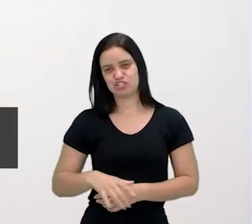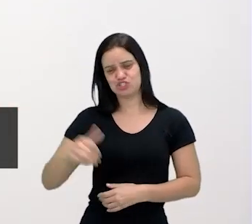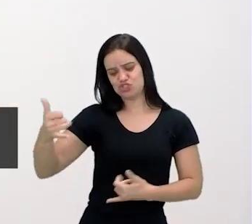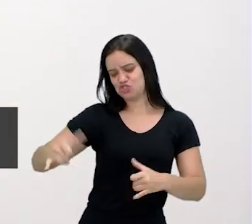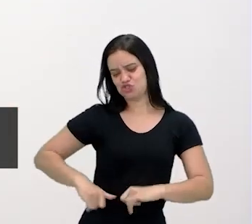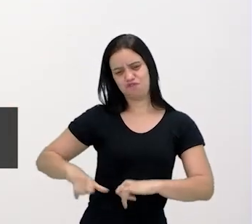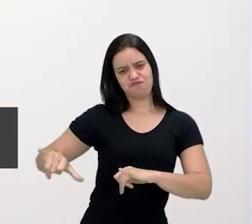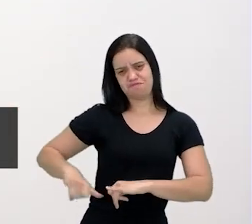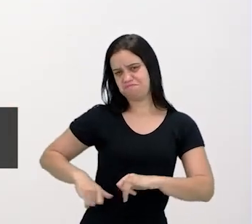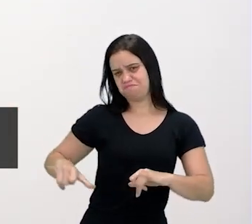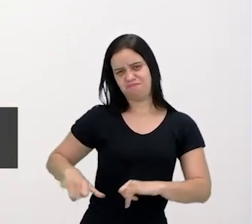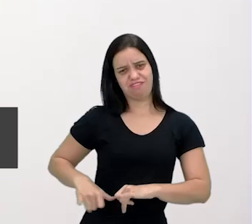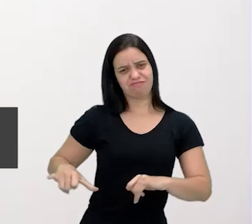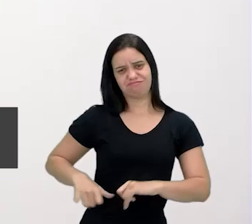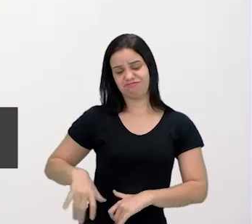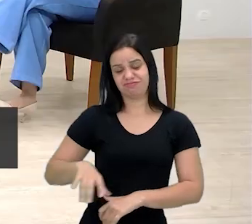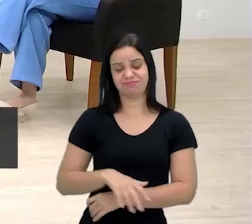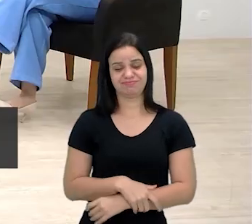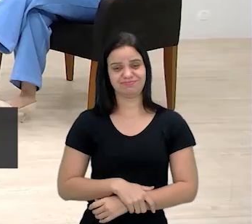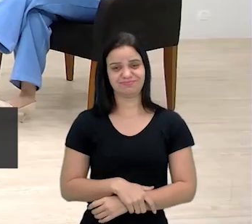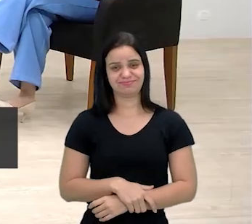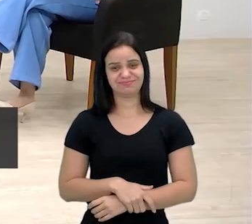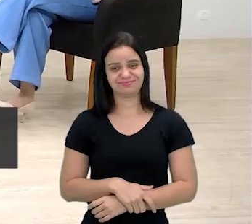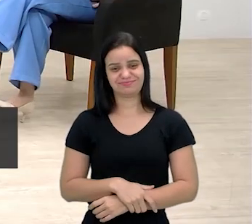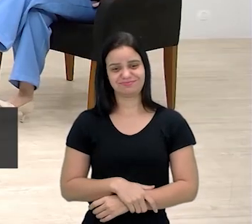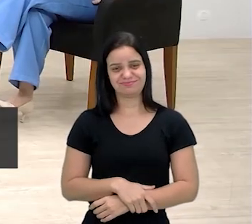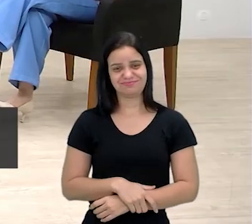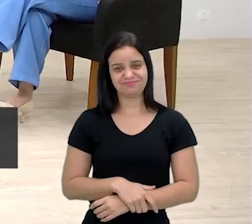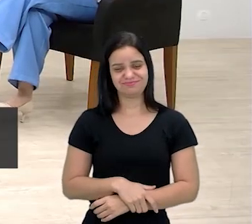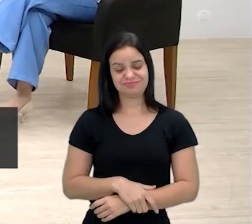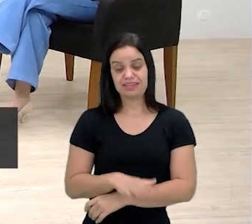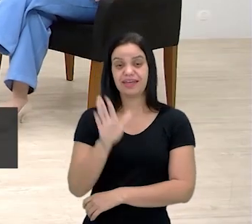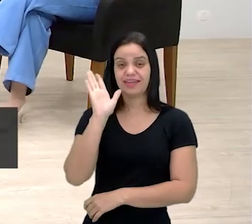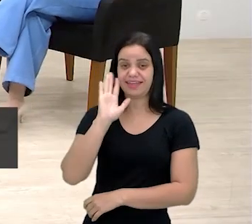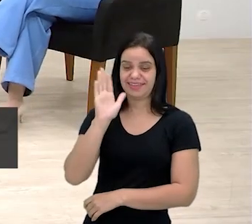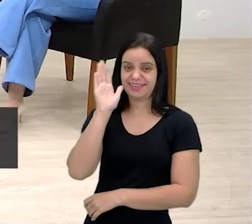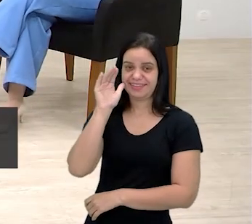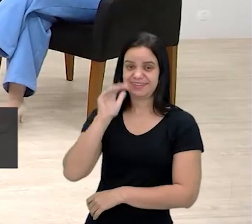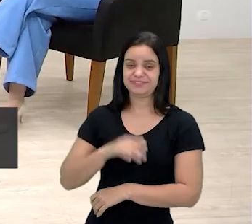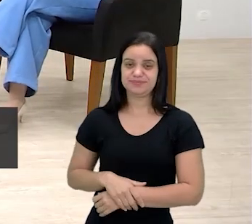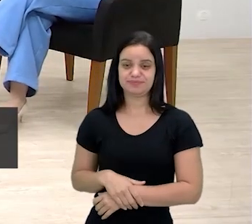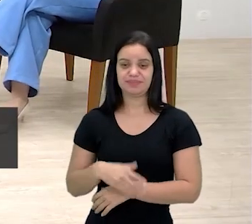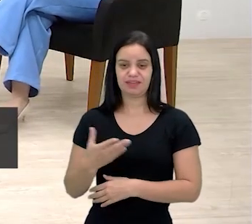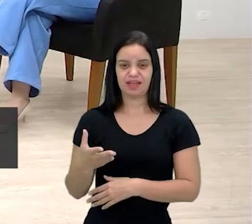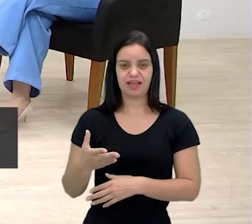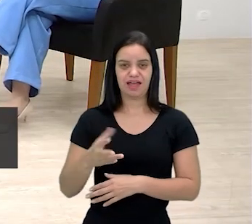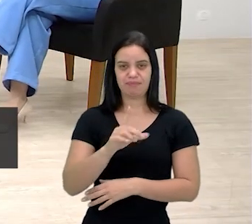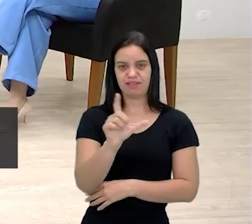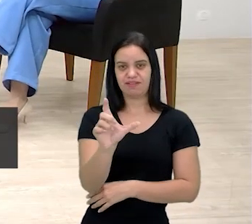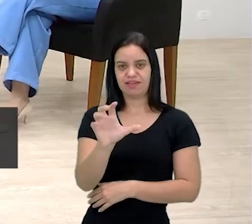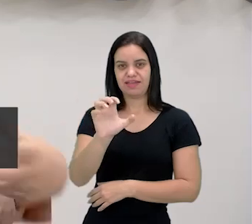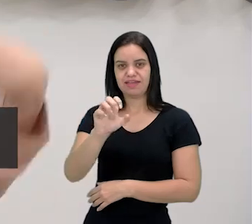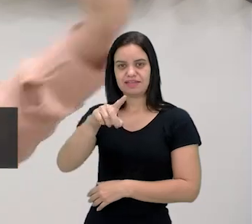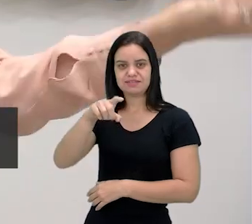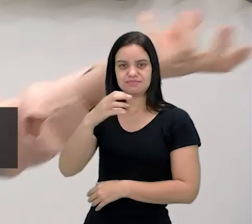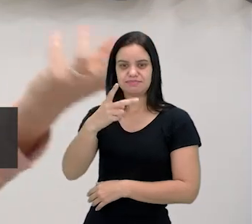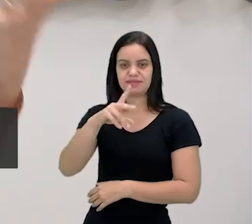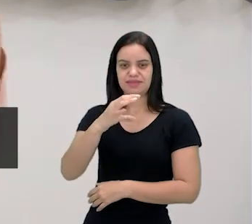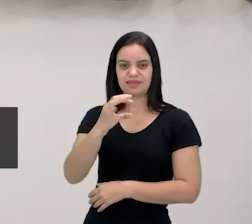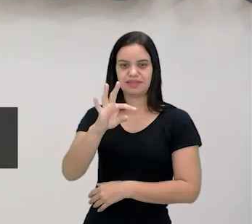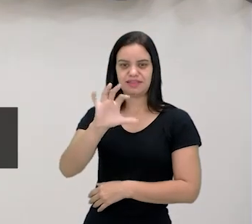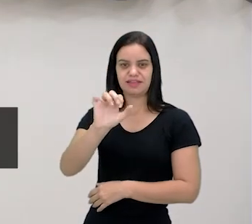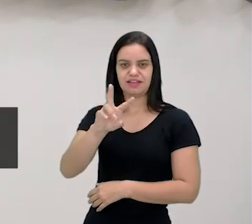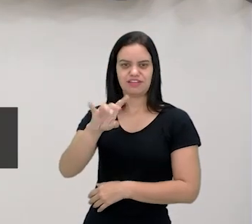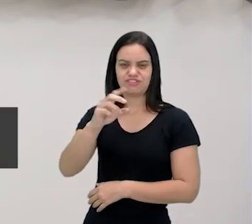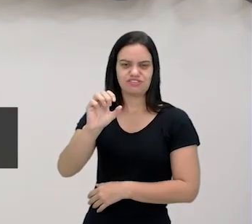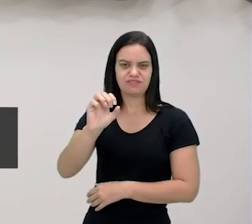Sofrimento. Sofrimento, amigos. Sofrimento. Muito interessante. Inclusive a palavra expectativa, né? Você expecta, joga fora aquilo que